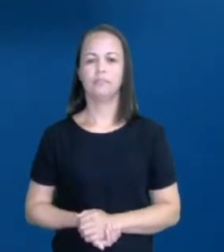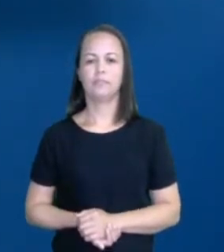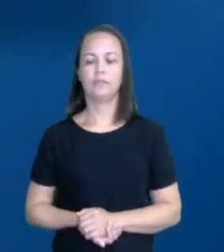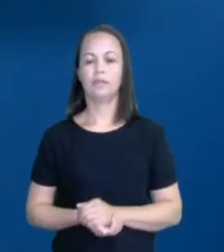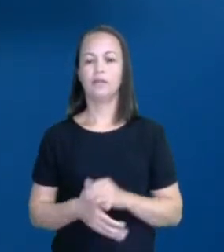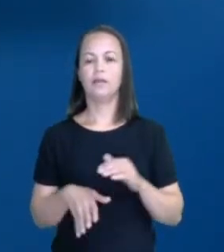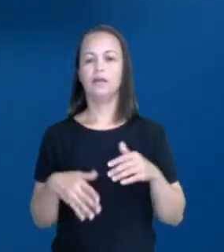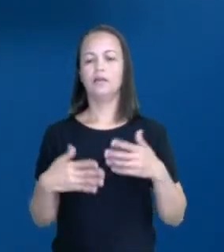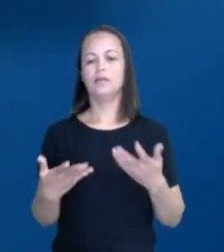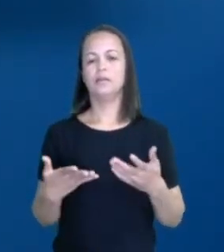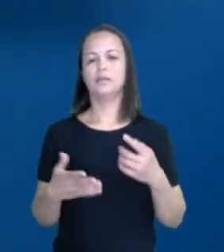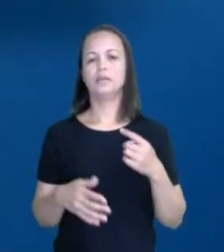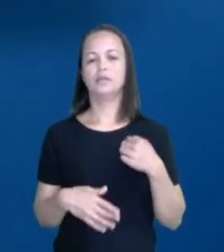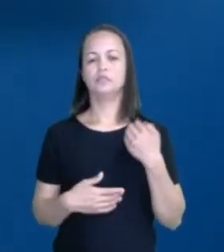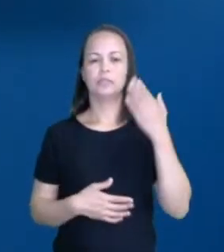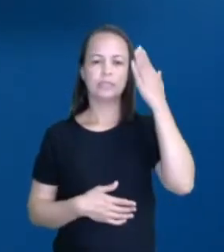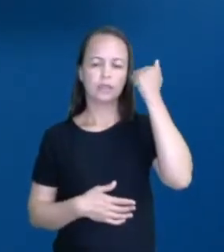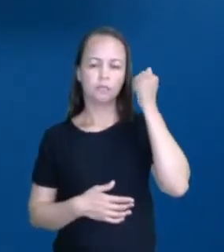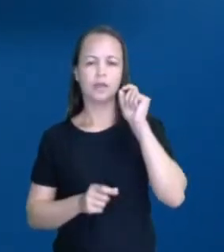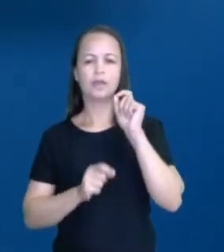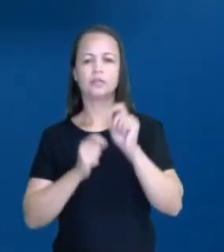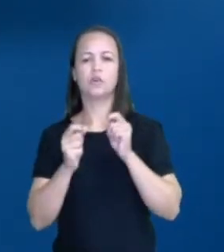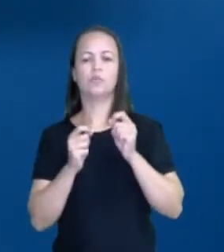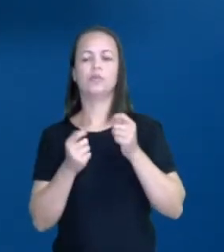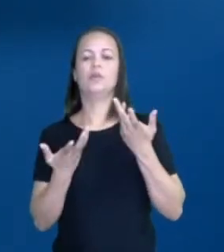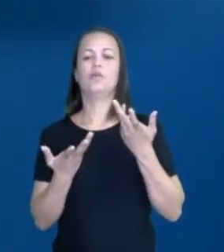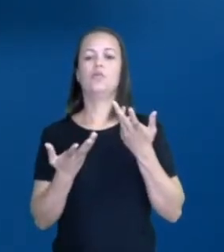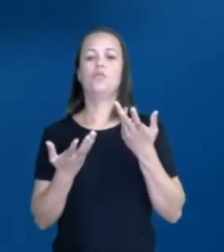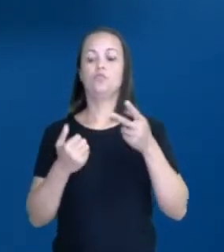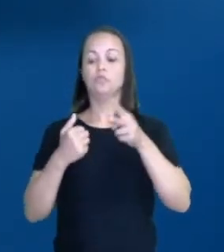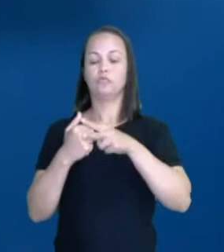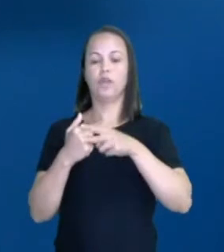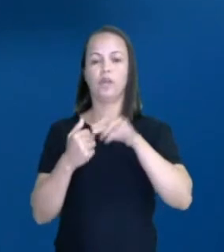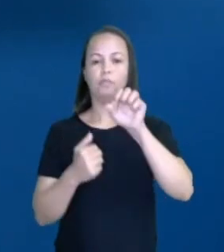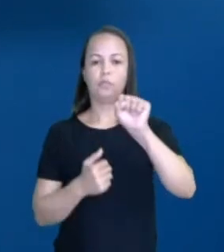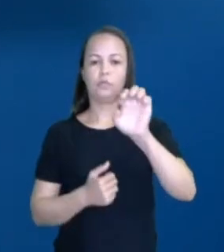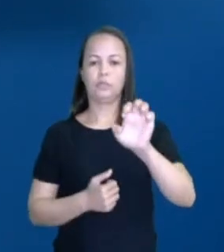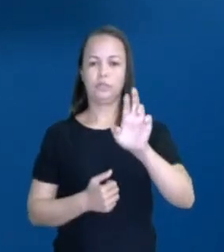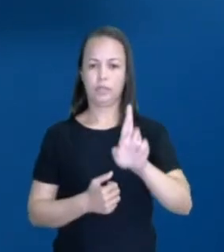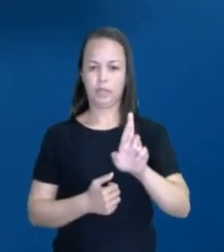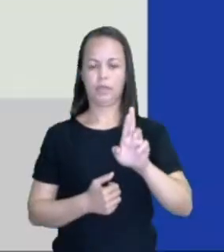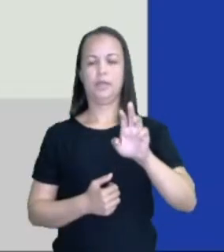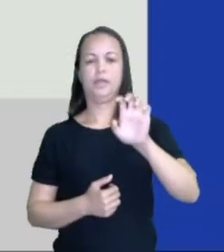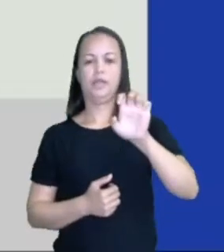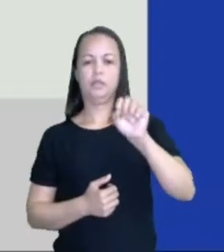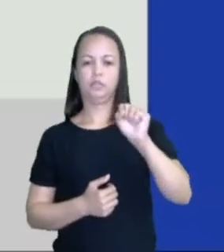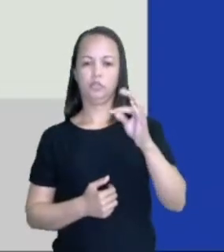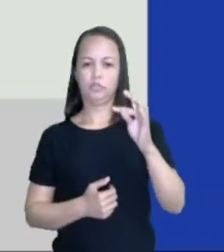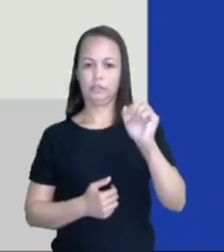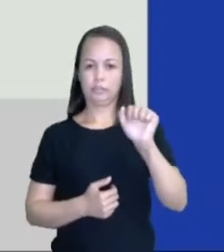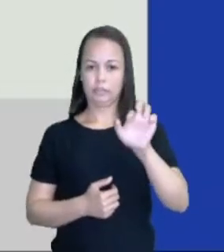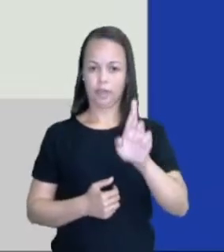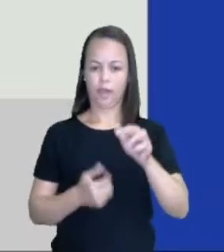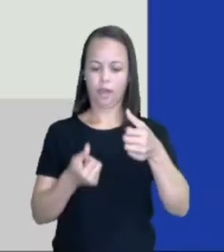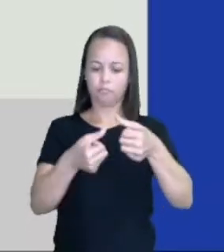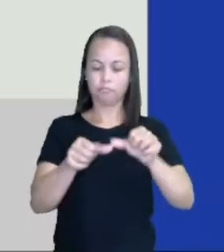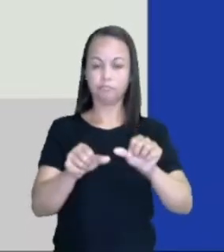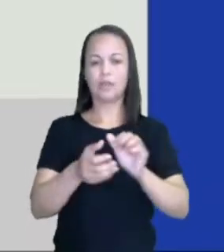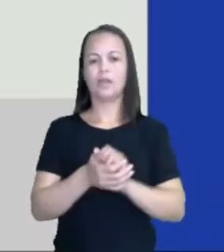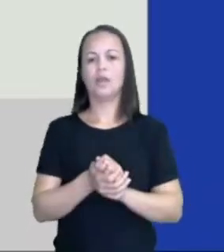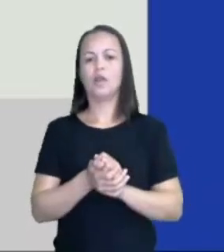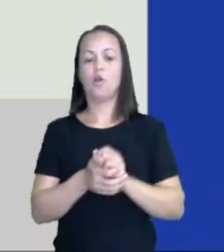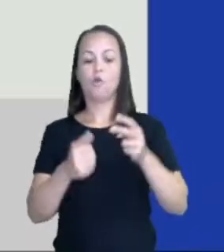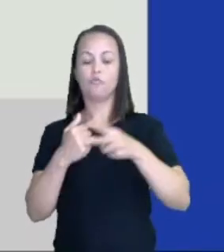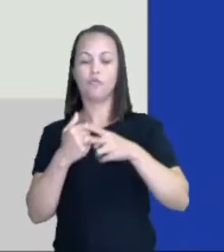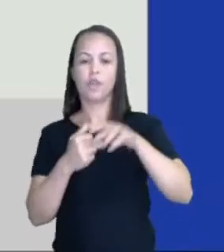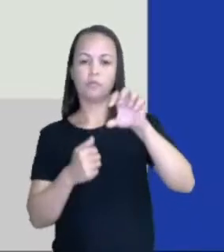E aí a gente vai saber um pouquinho sobre os verbos ser e estar, que é o tema da nossa aula de hoje. O verbo ser é um